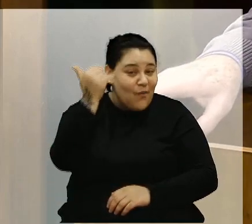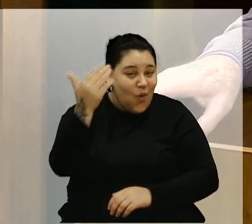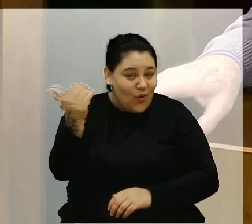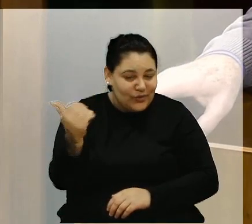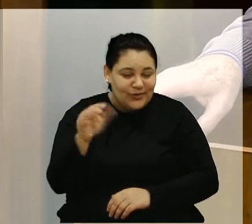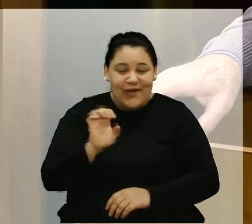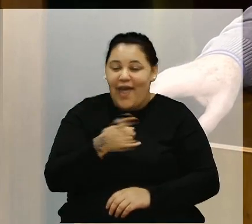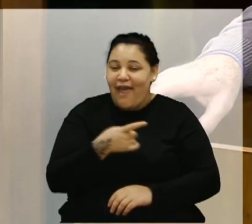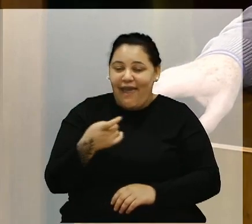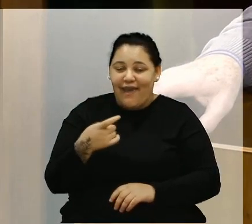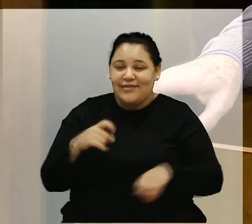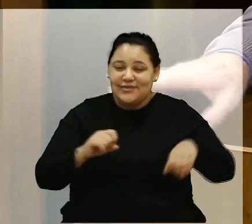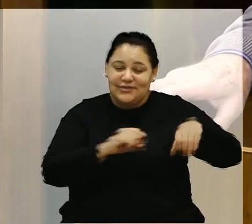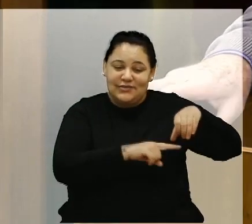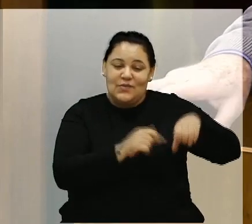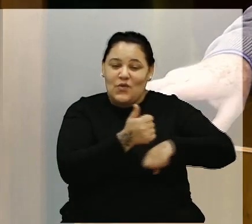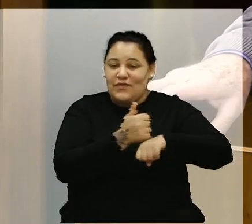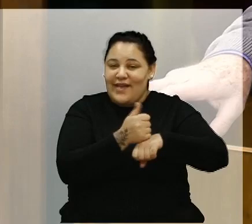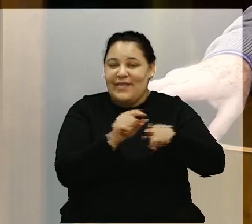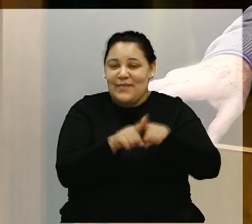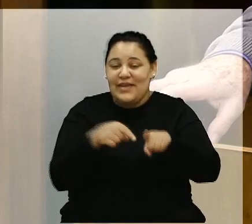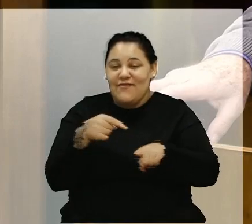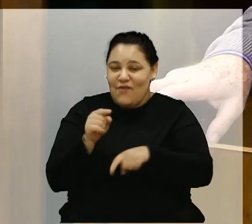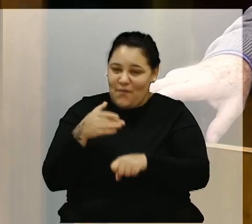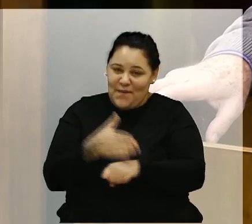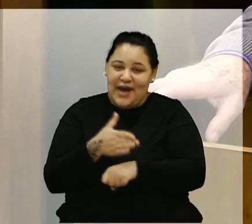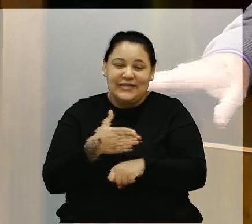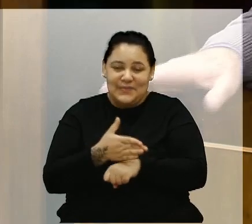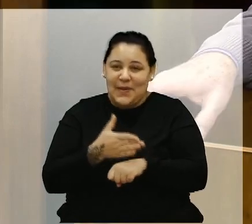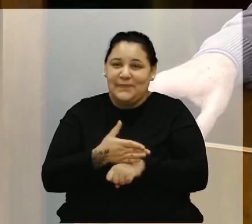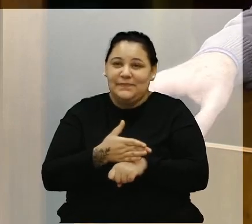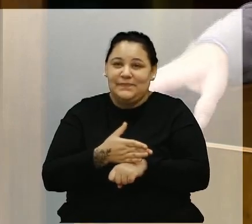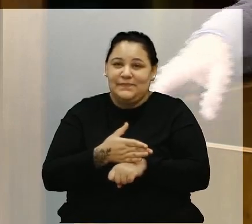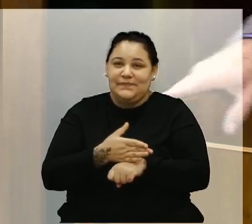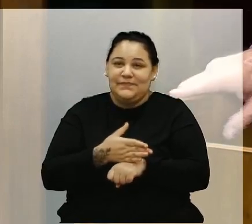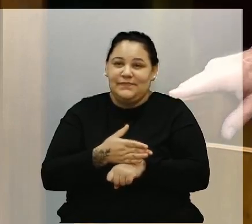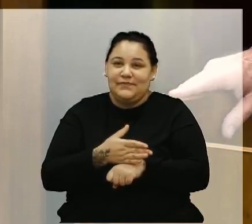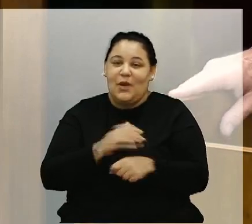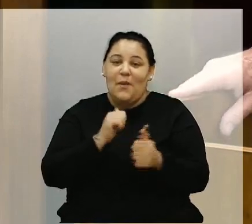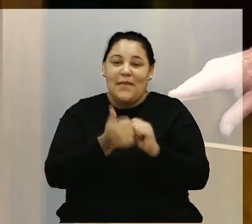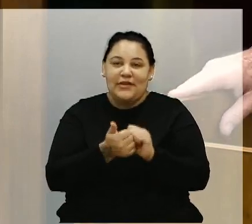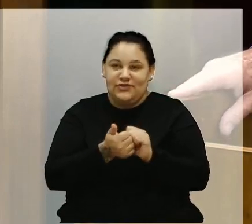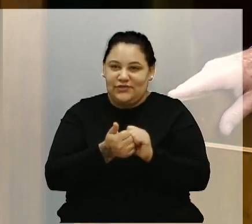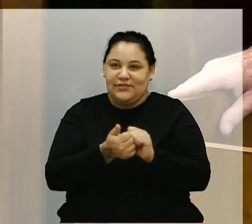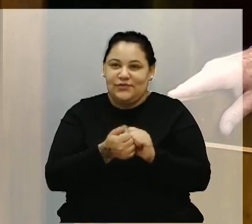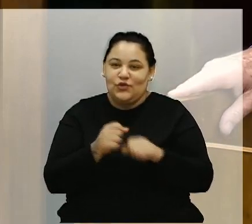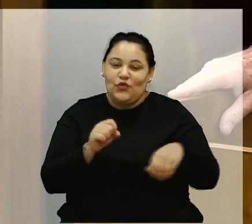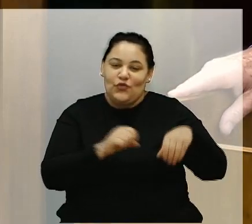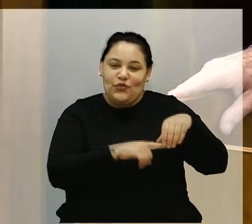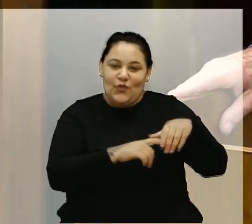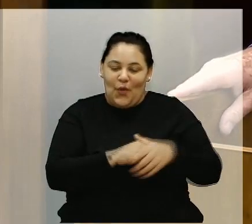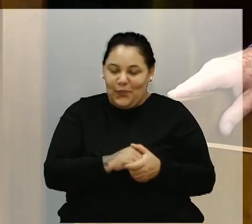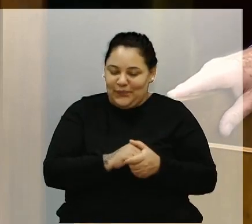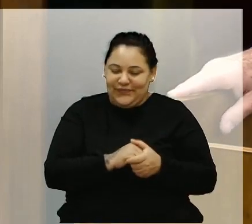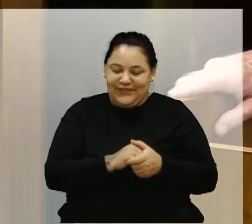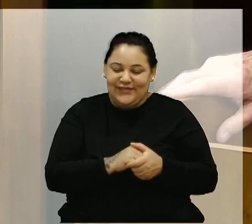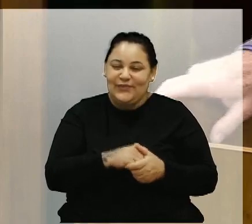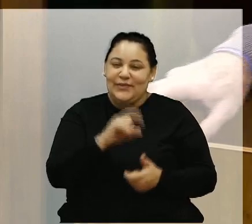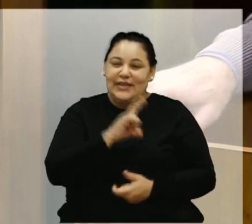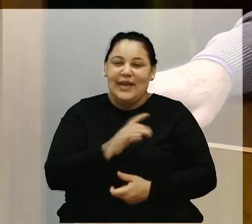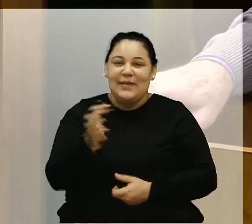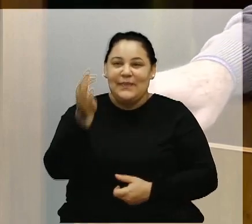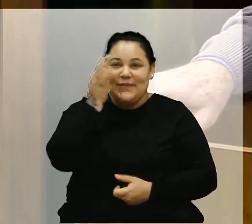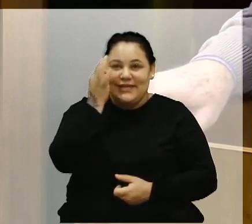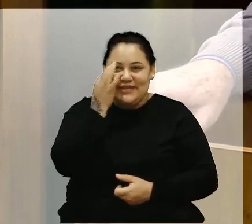ex-jogadores que irão participar de uma partida de futebol. Teremos a presença do